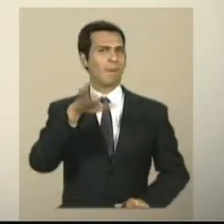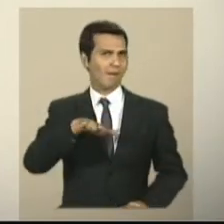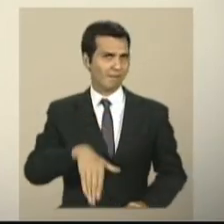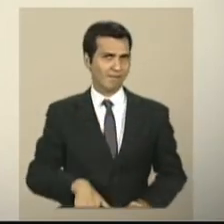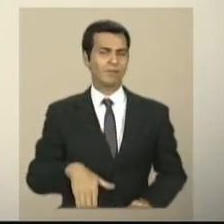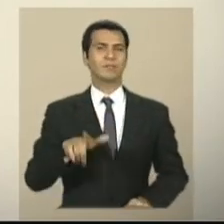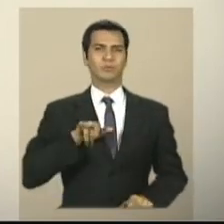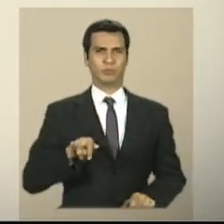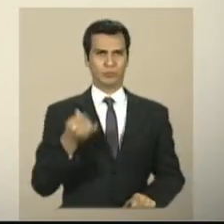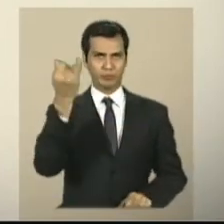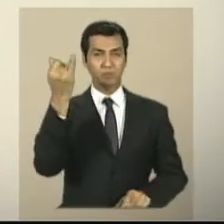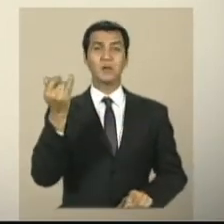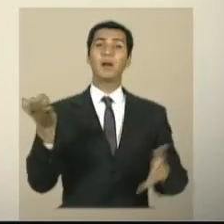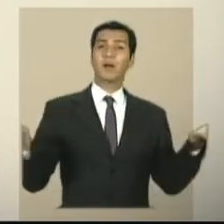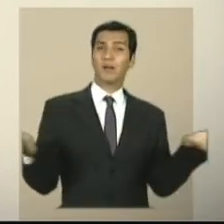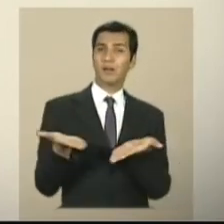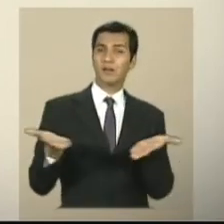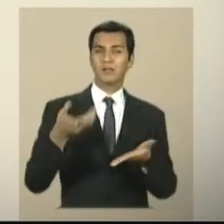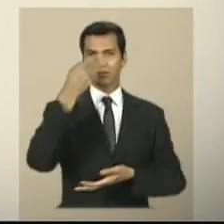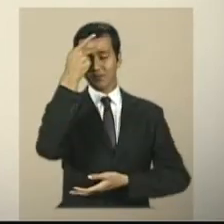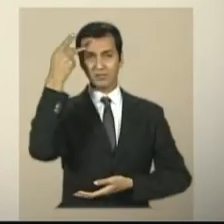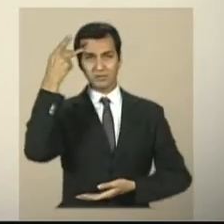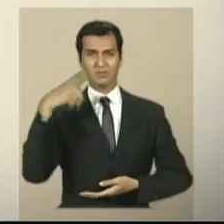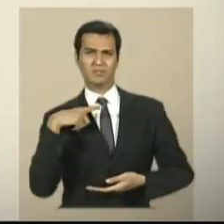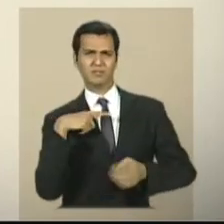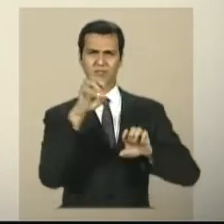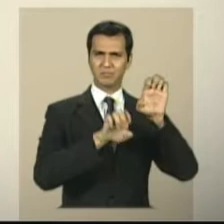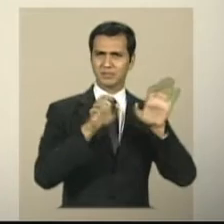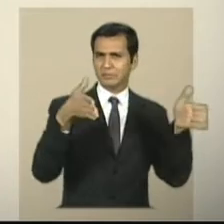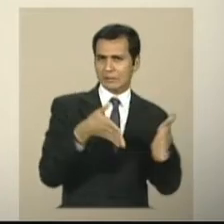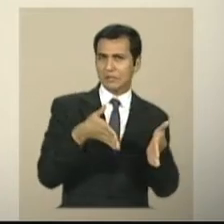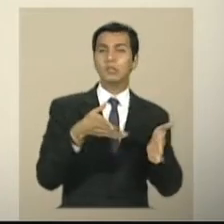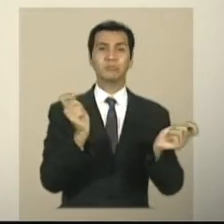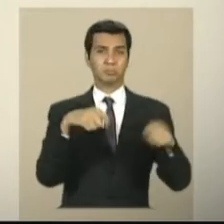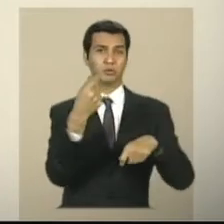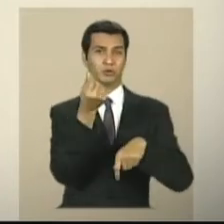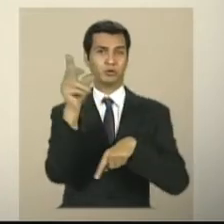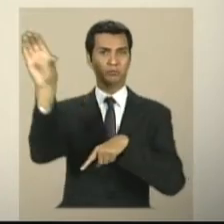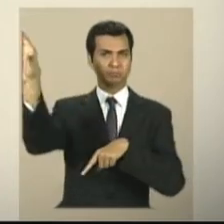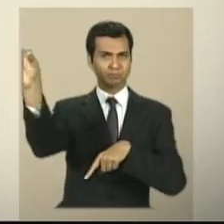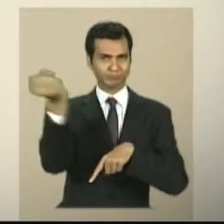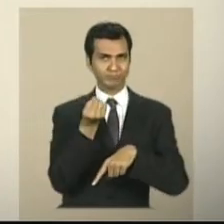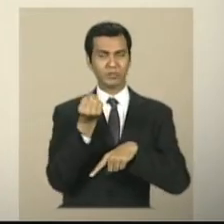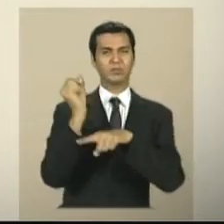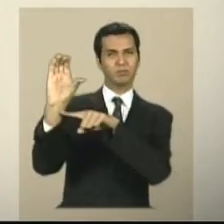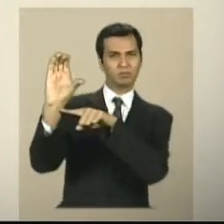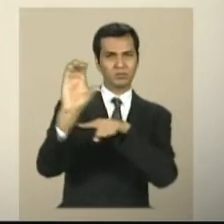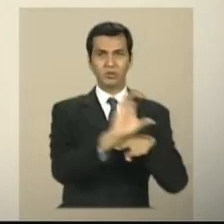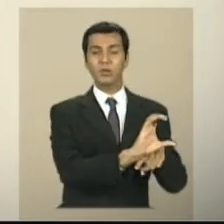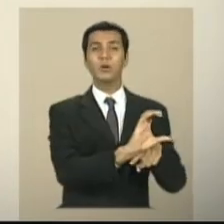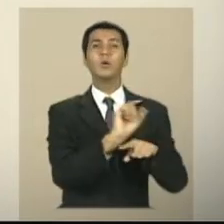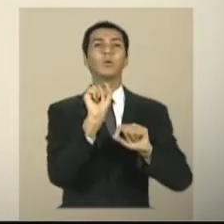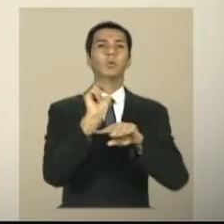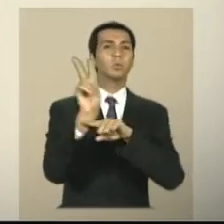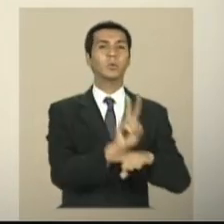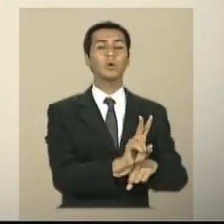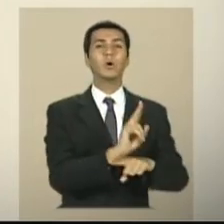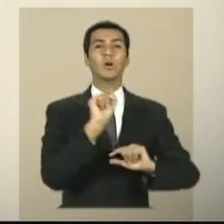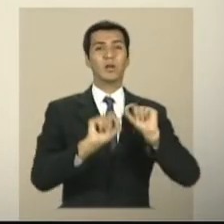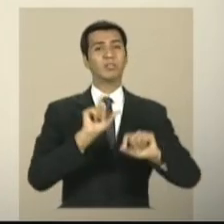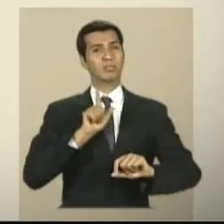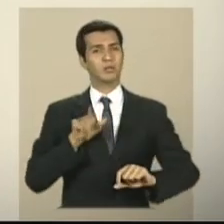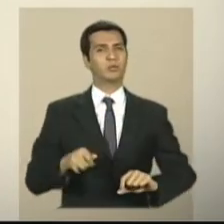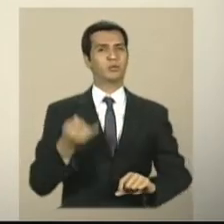Luciano o pequeno empreendedor que pegar dinheiro emprestado vai pagar uma taxa de juros bem mais baixas